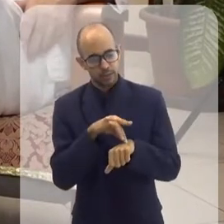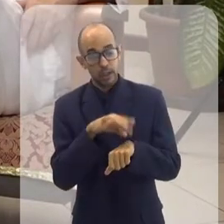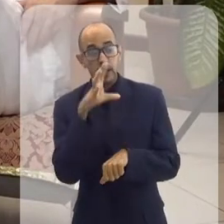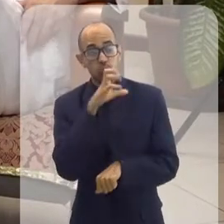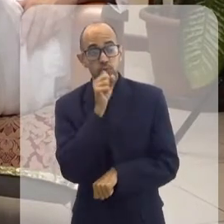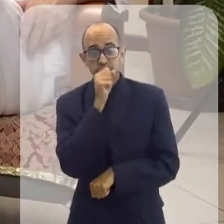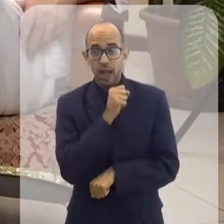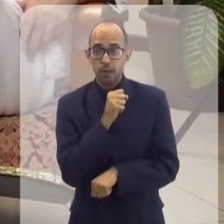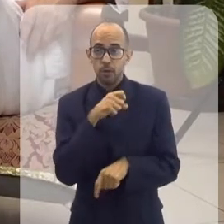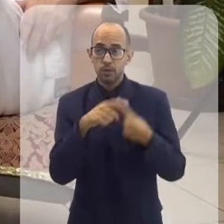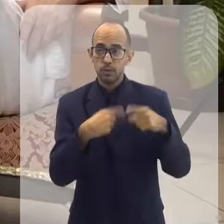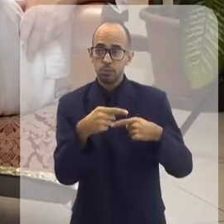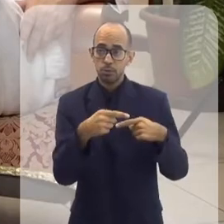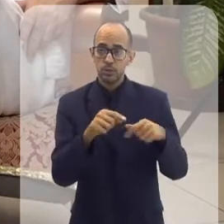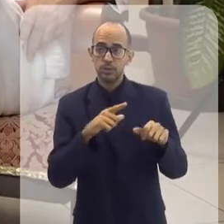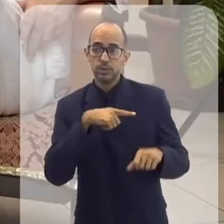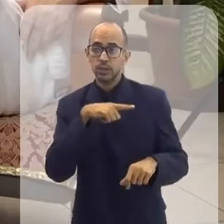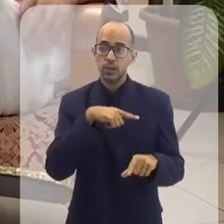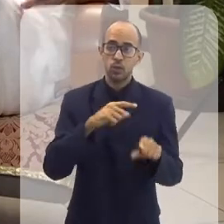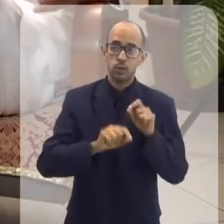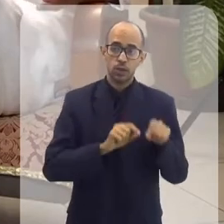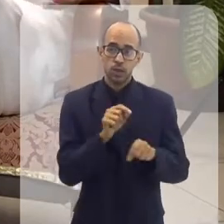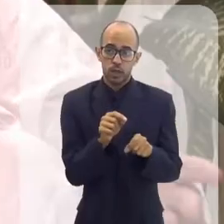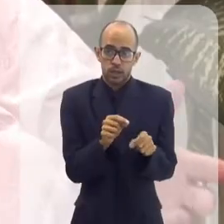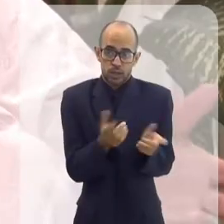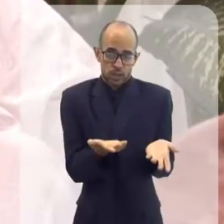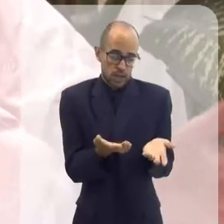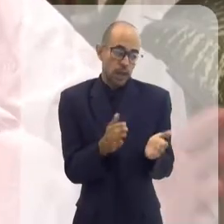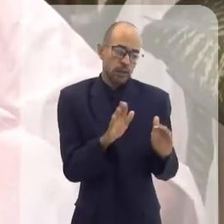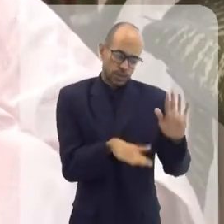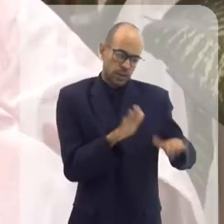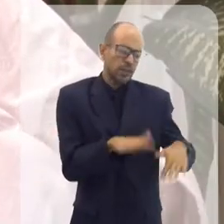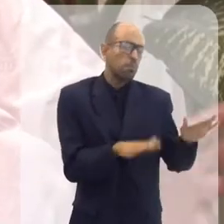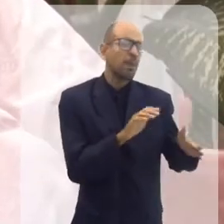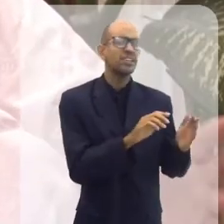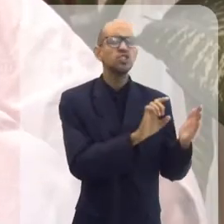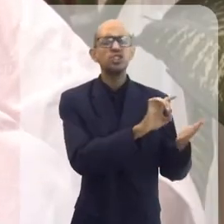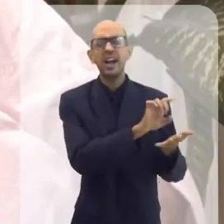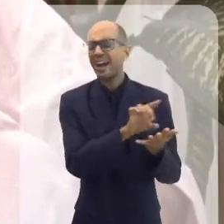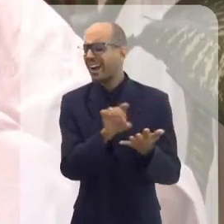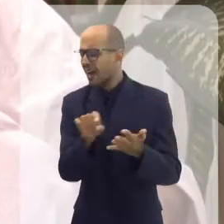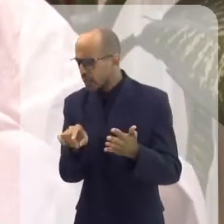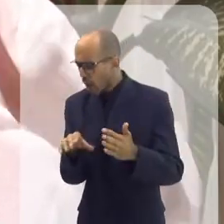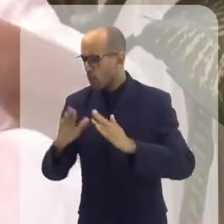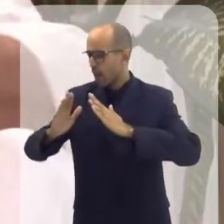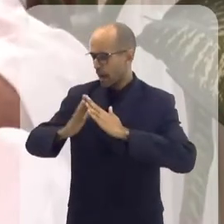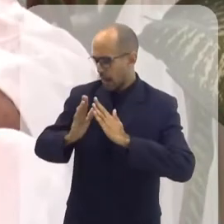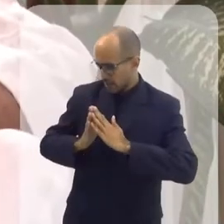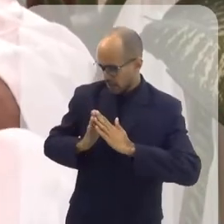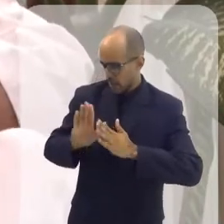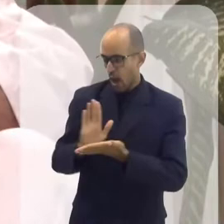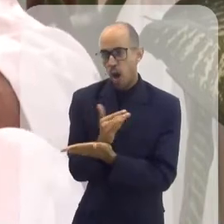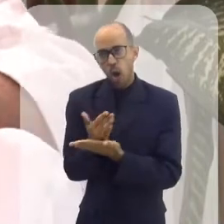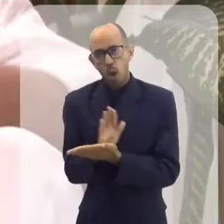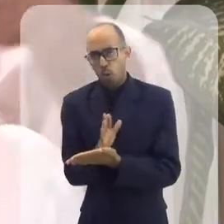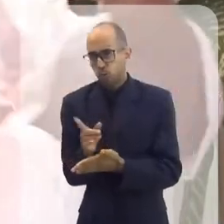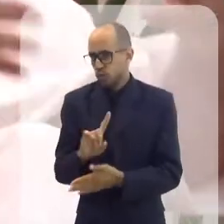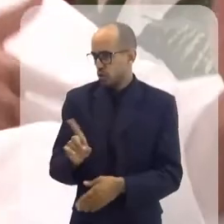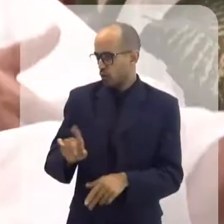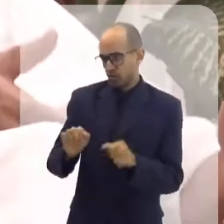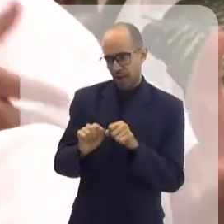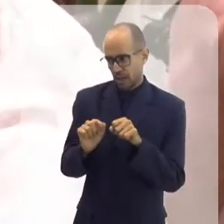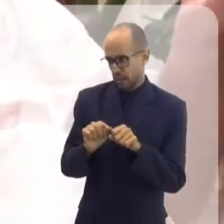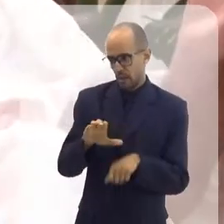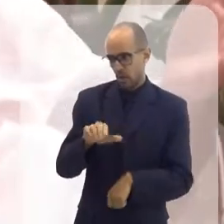e geralmente do sábado de aleluia é um toque né aí vai variar de casa para Clara a gente são para todos celular também aqueles aquelas